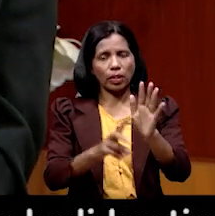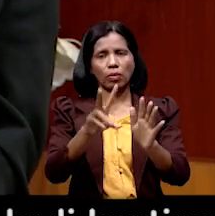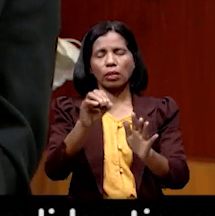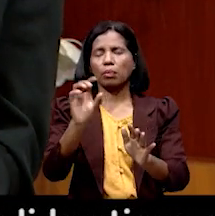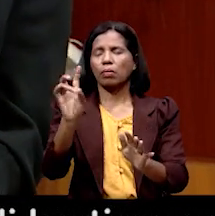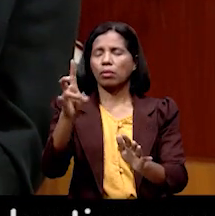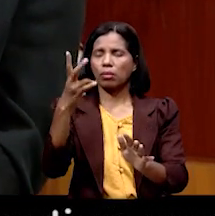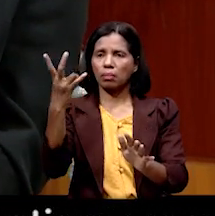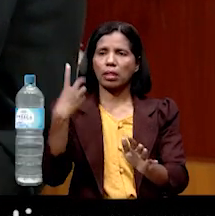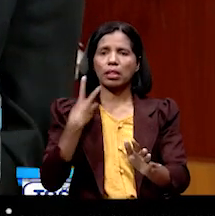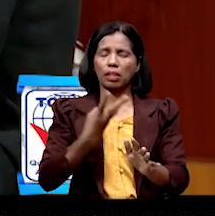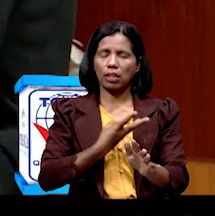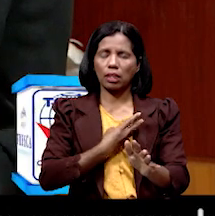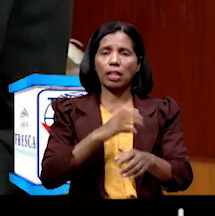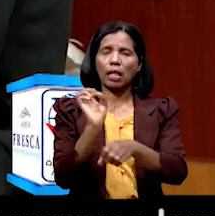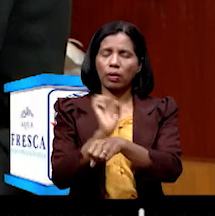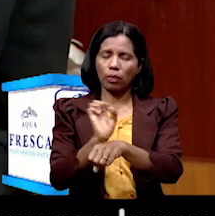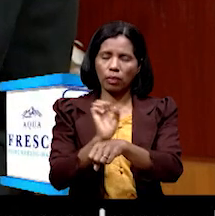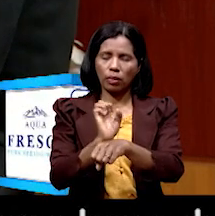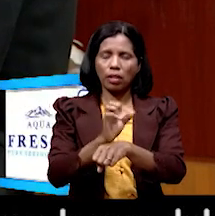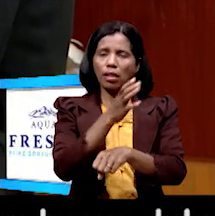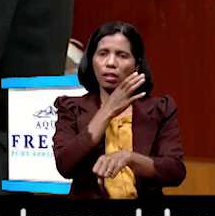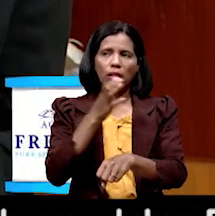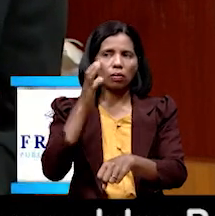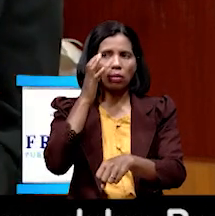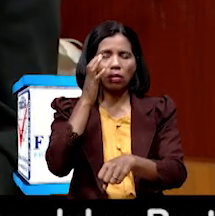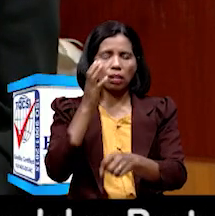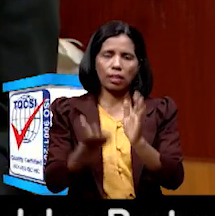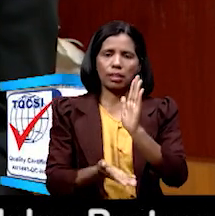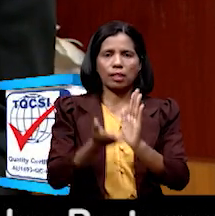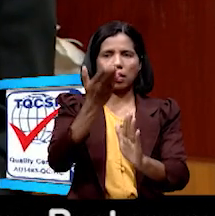ita tinha crescimento econômico ia setor agrícola, né? Sai.